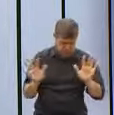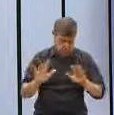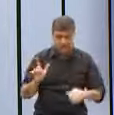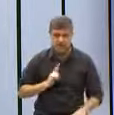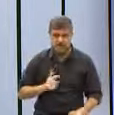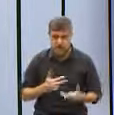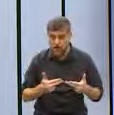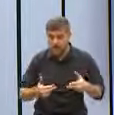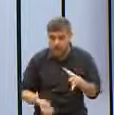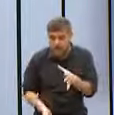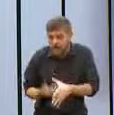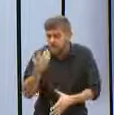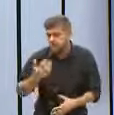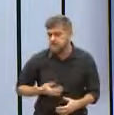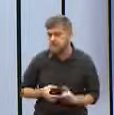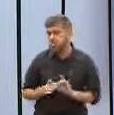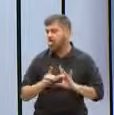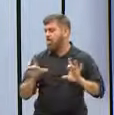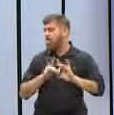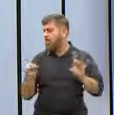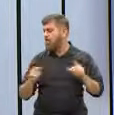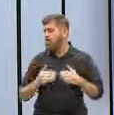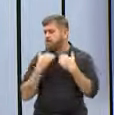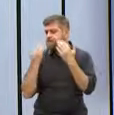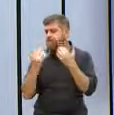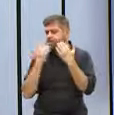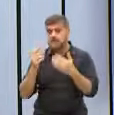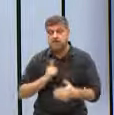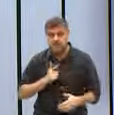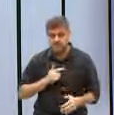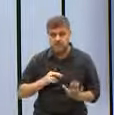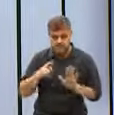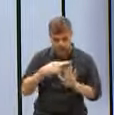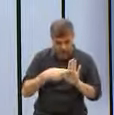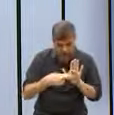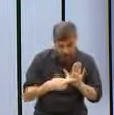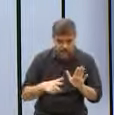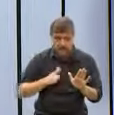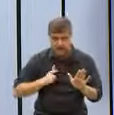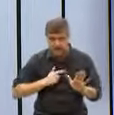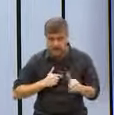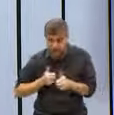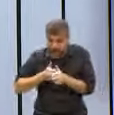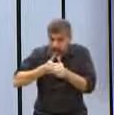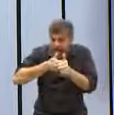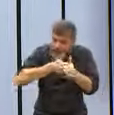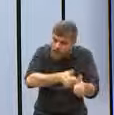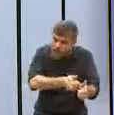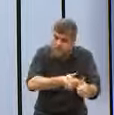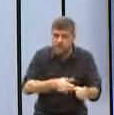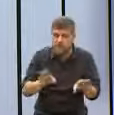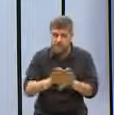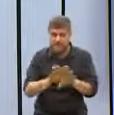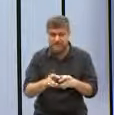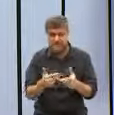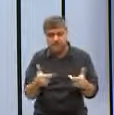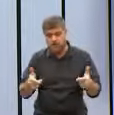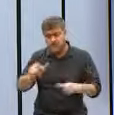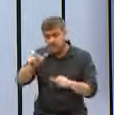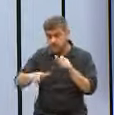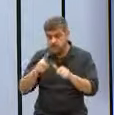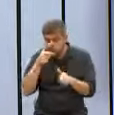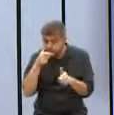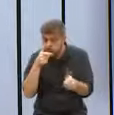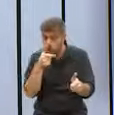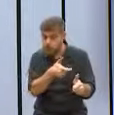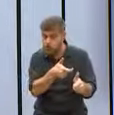as coisas não acontecem à revelia. As coisas acontecem com encaminhamentos e com acompanhamentos, mais do que isso. Então tem muita gente